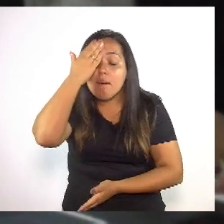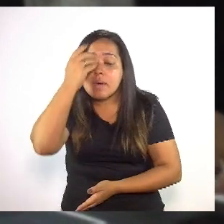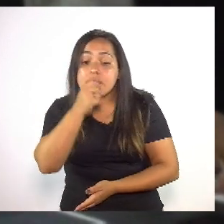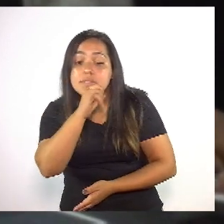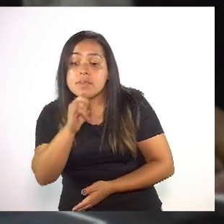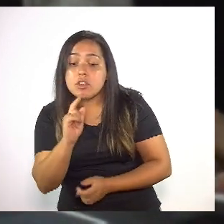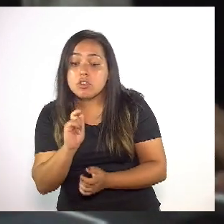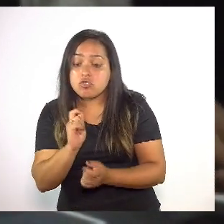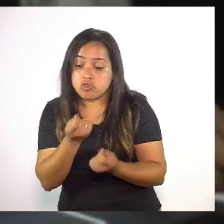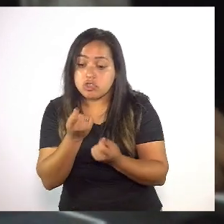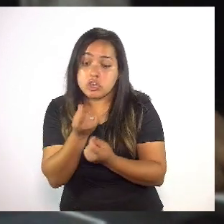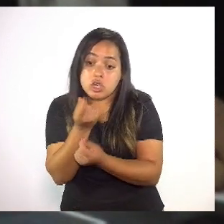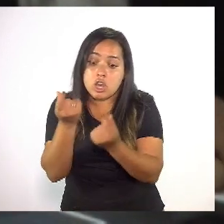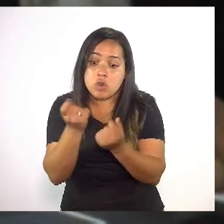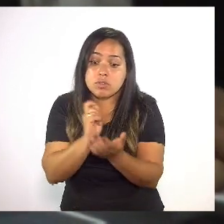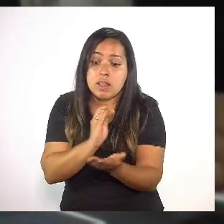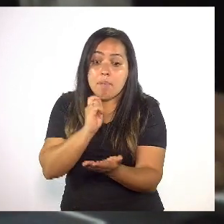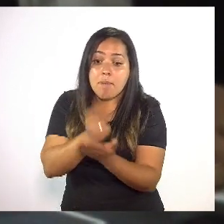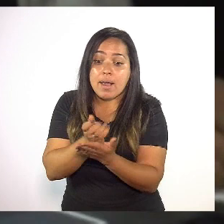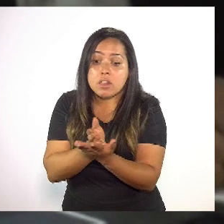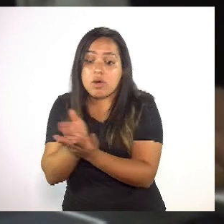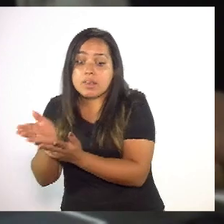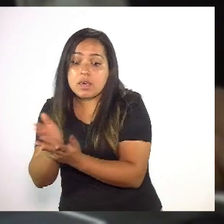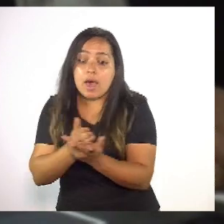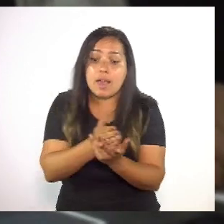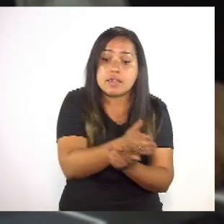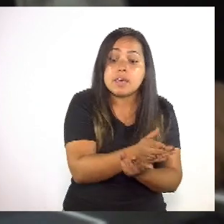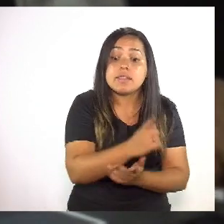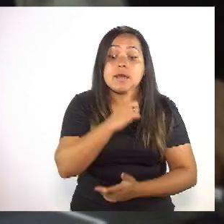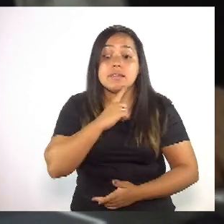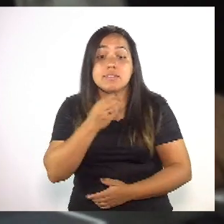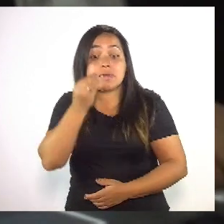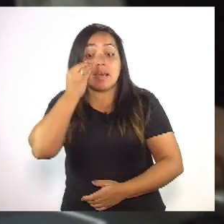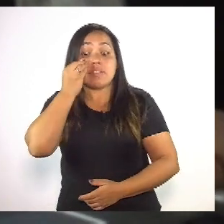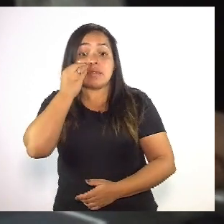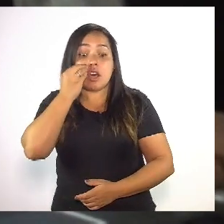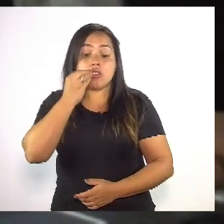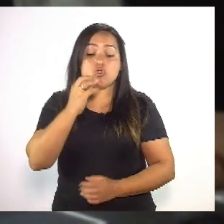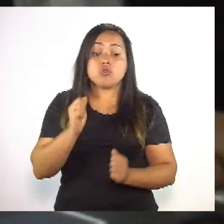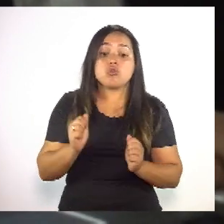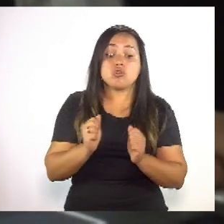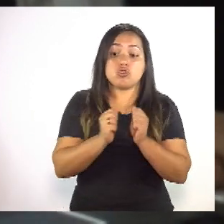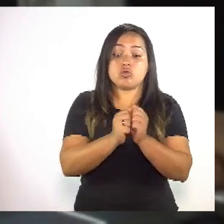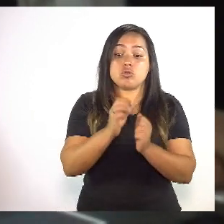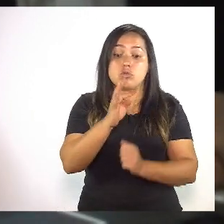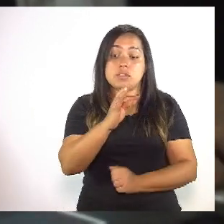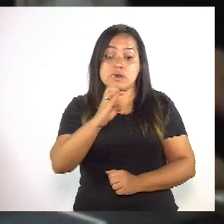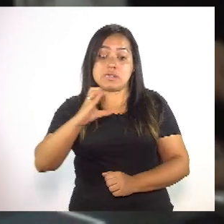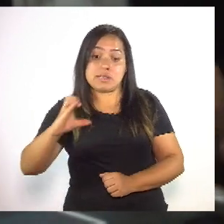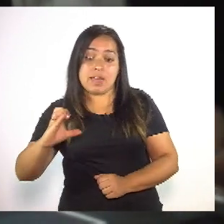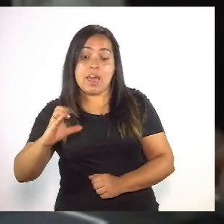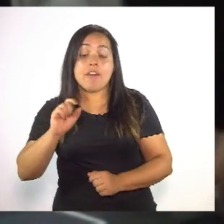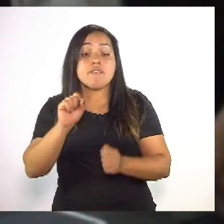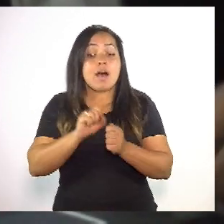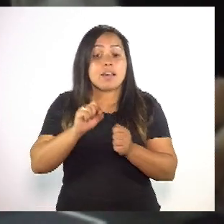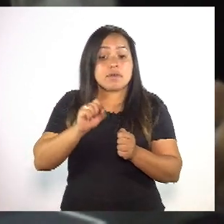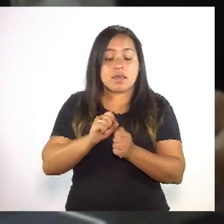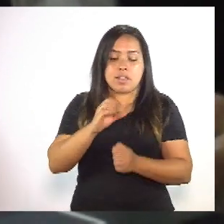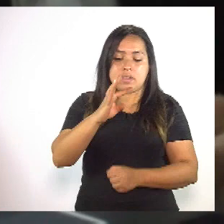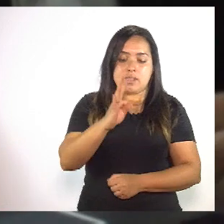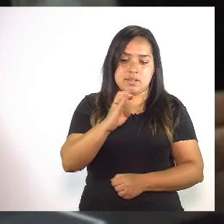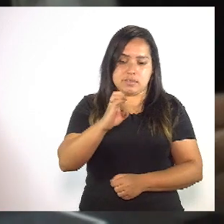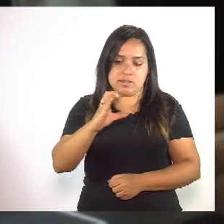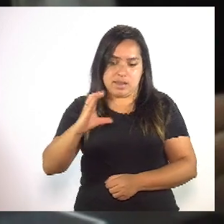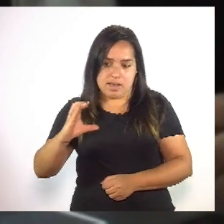Então, é uma coisa que o Executivo está buscando, junto com o Tribunal de Contas, a melhor forma de fazer essa comprovação, que o Executivo está tentando,